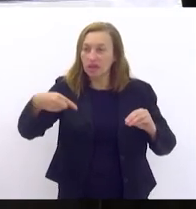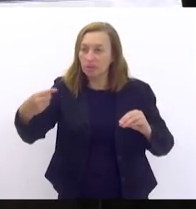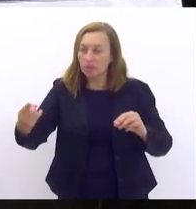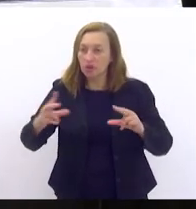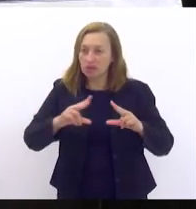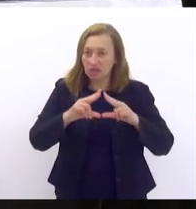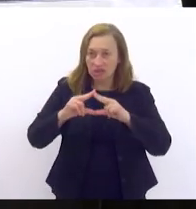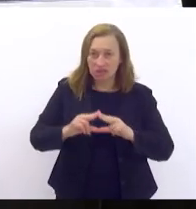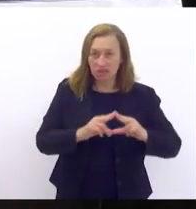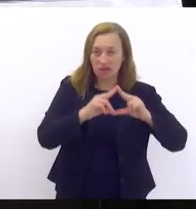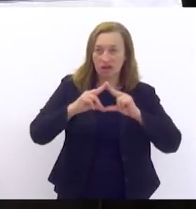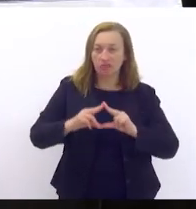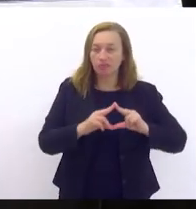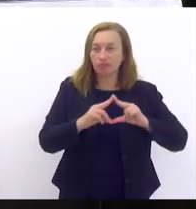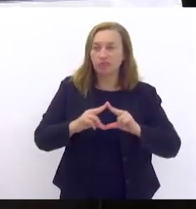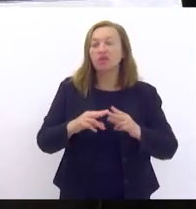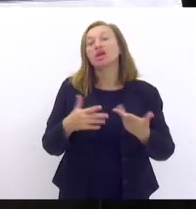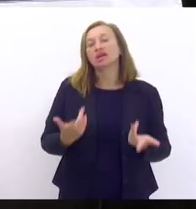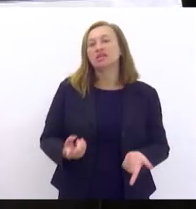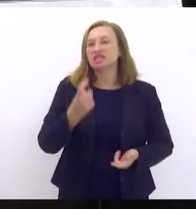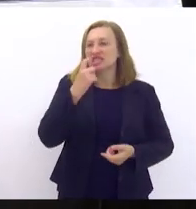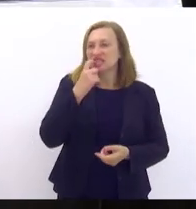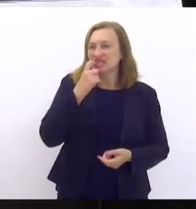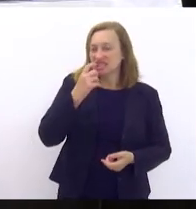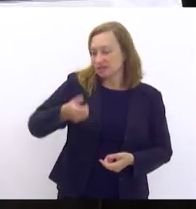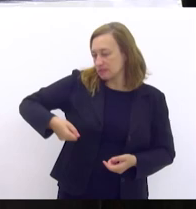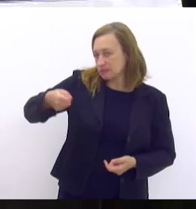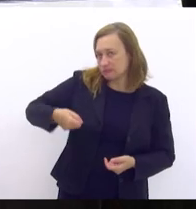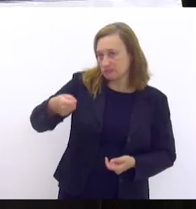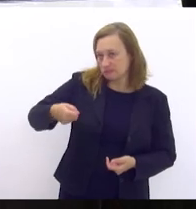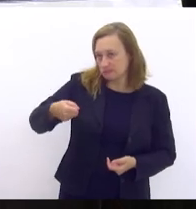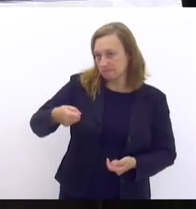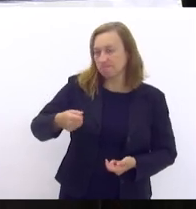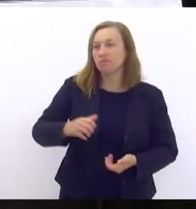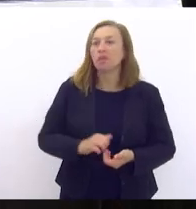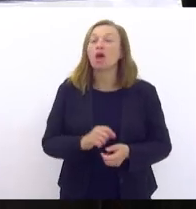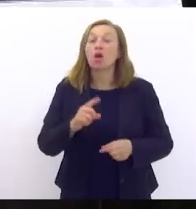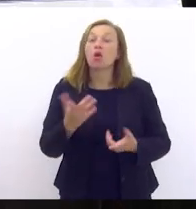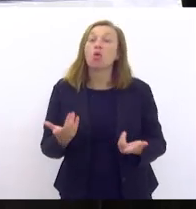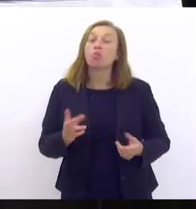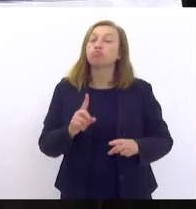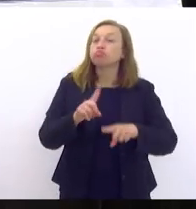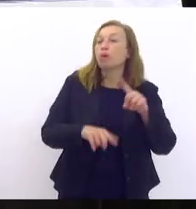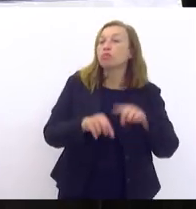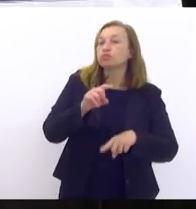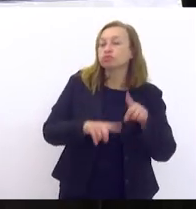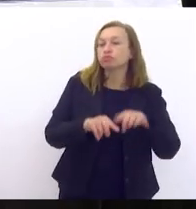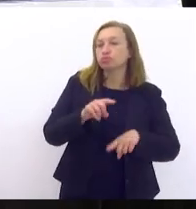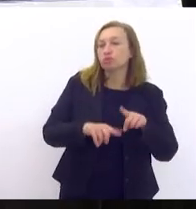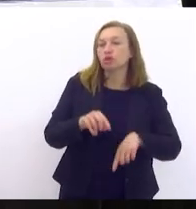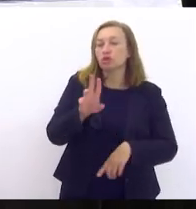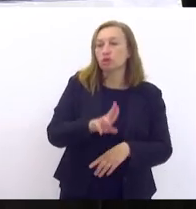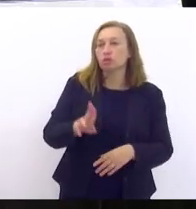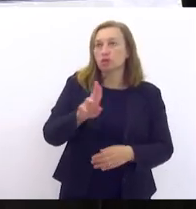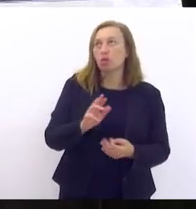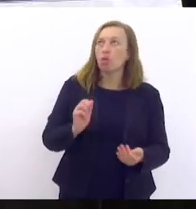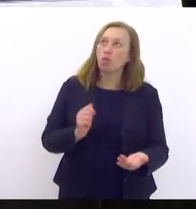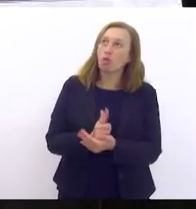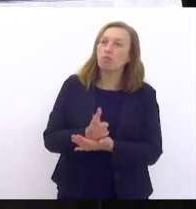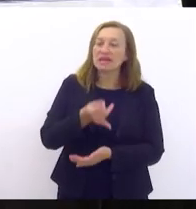no caso por exemplo das Embalagens que são aqueles produtos que a gente usa compra por exemplo